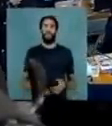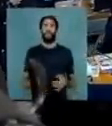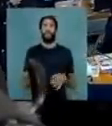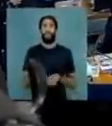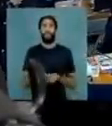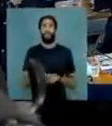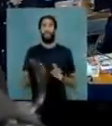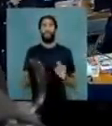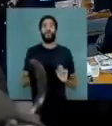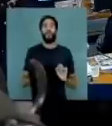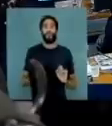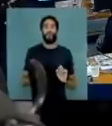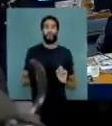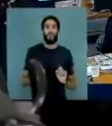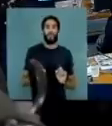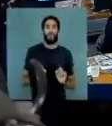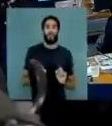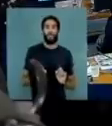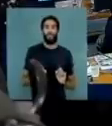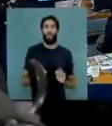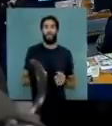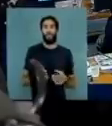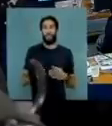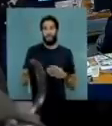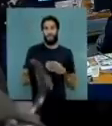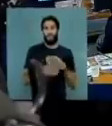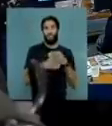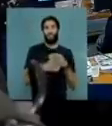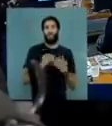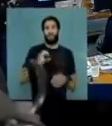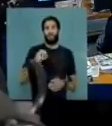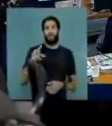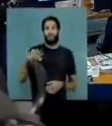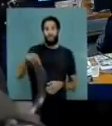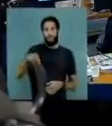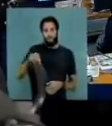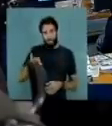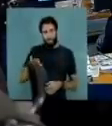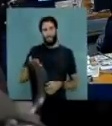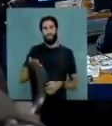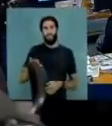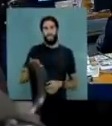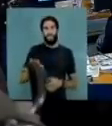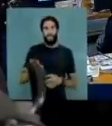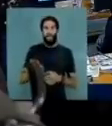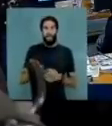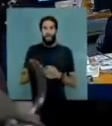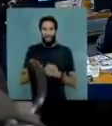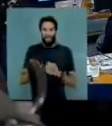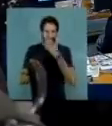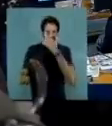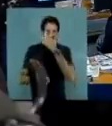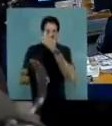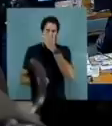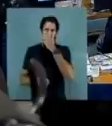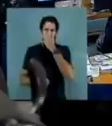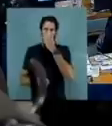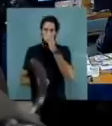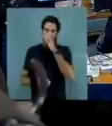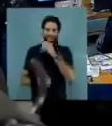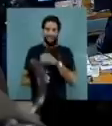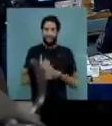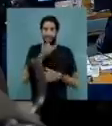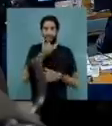declaração de seu impedimento para composto CPM dos atos golpistas é medido no nosso entender que se impõe